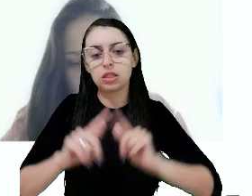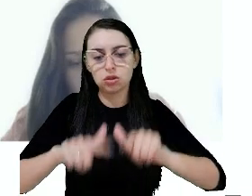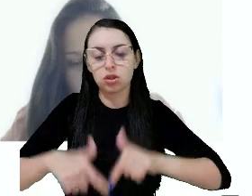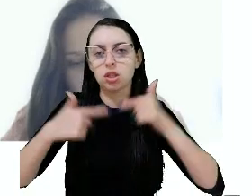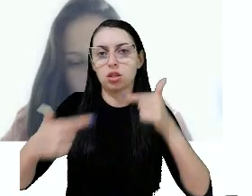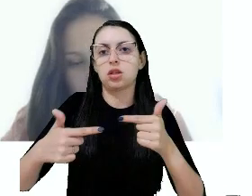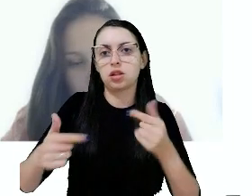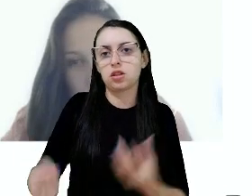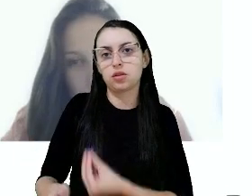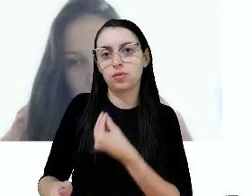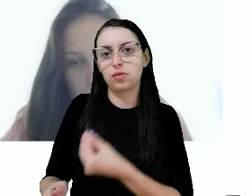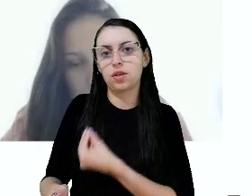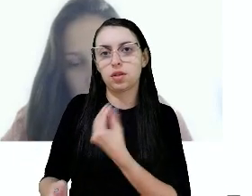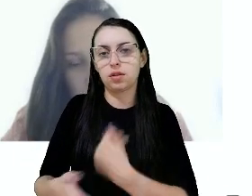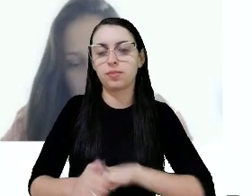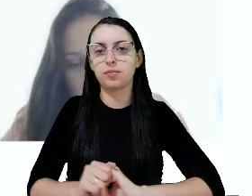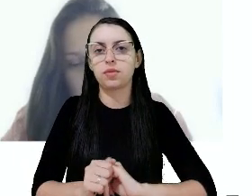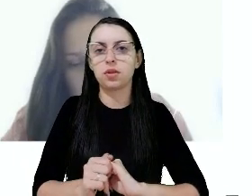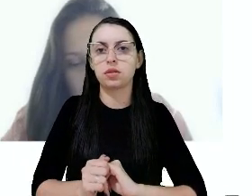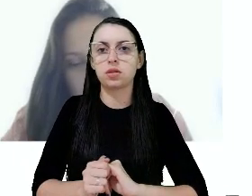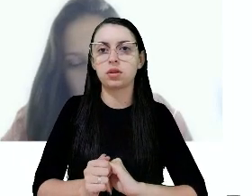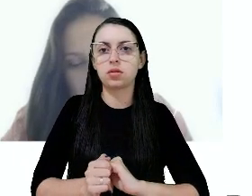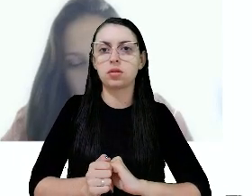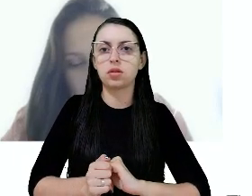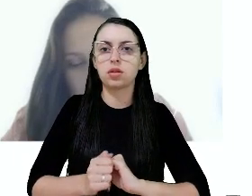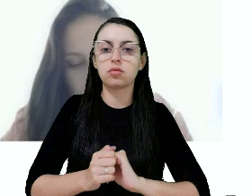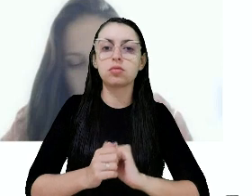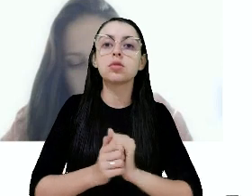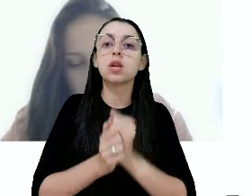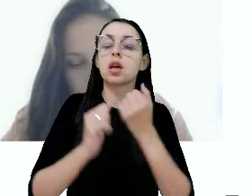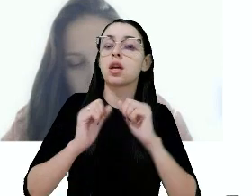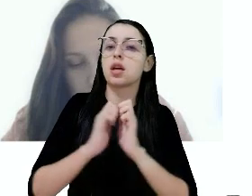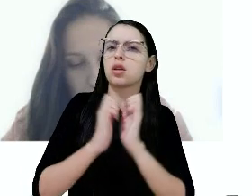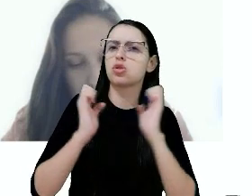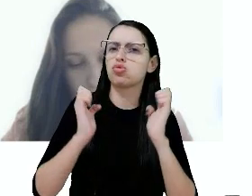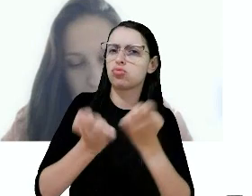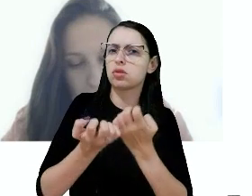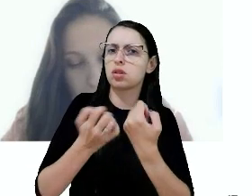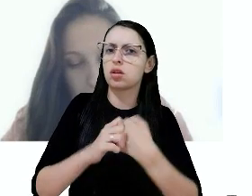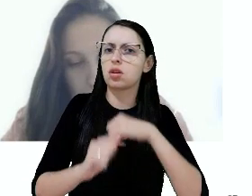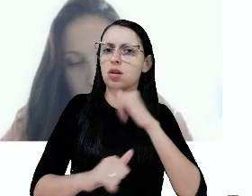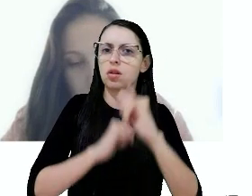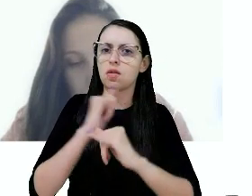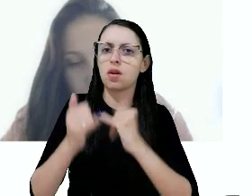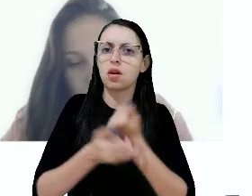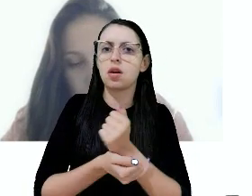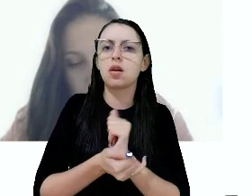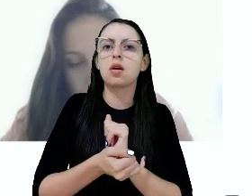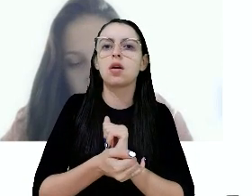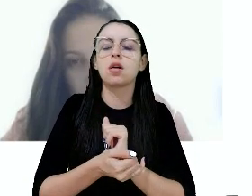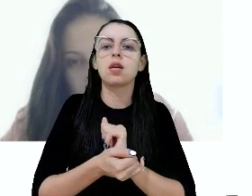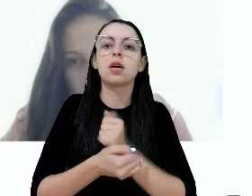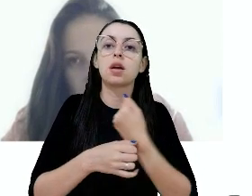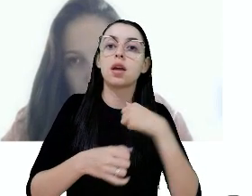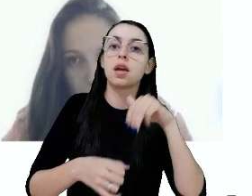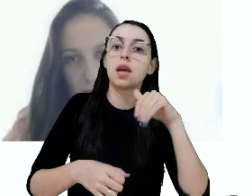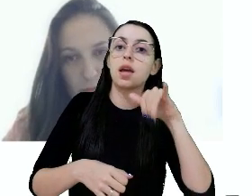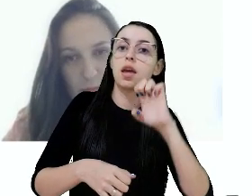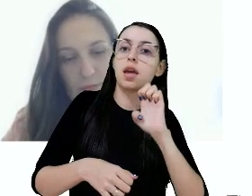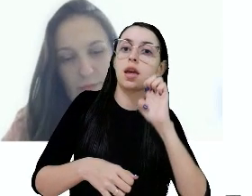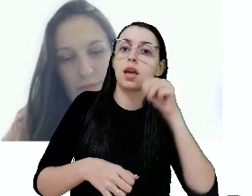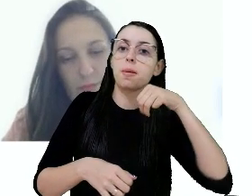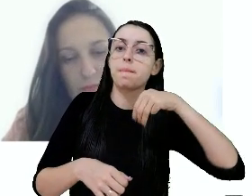por sobrevivência. Nós estamos atuando na plataforma Teams, com transmissão ao vivo pelo canal da EMAG